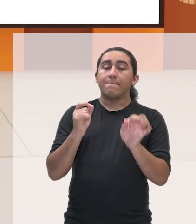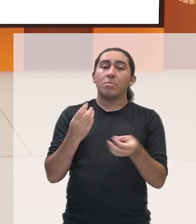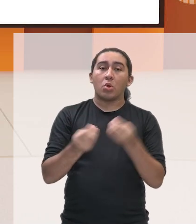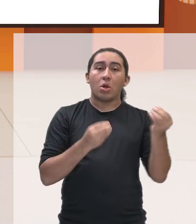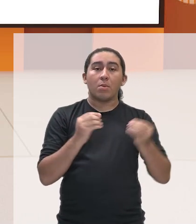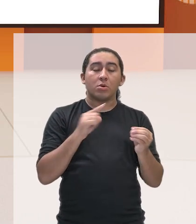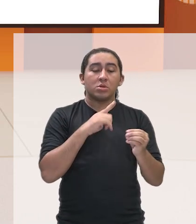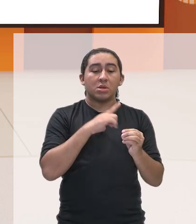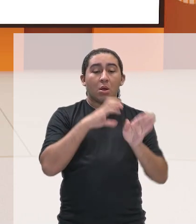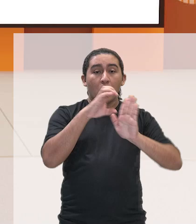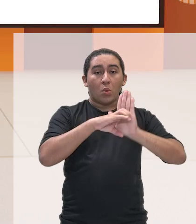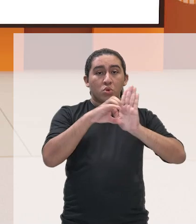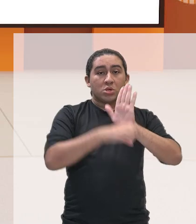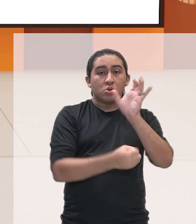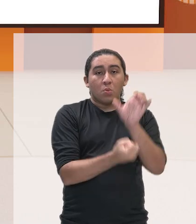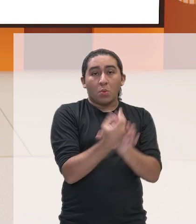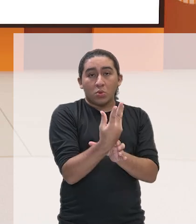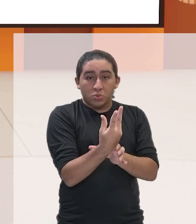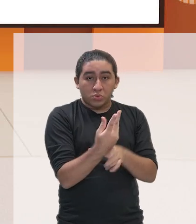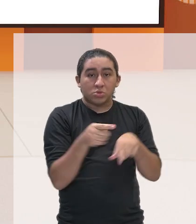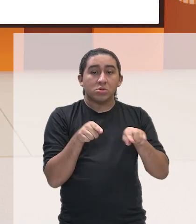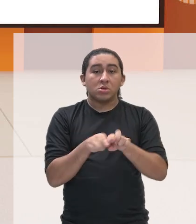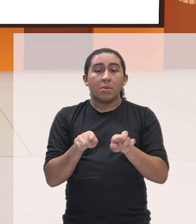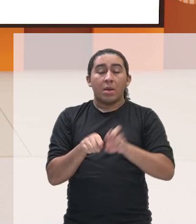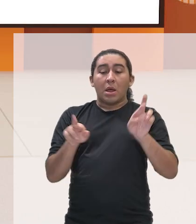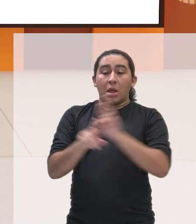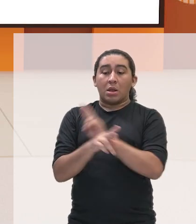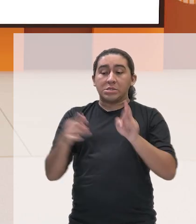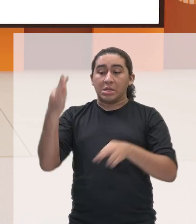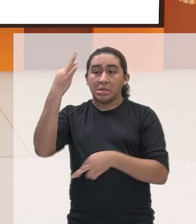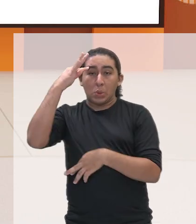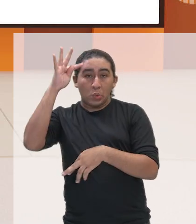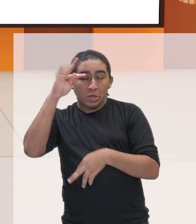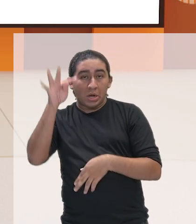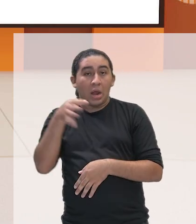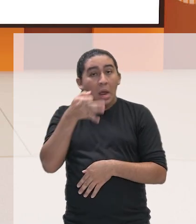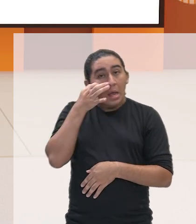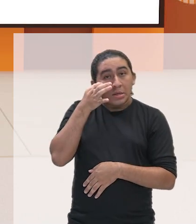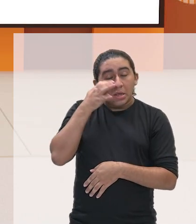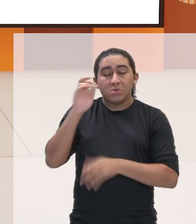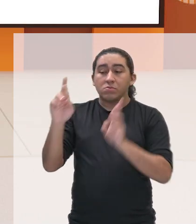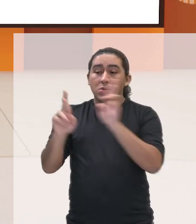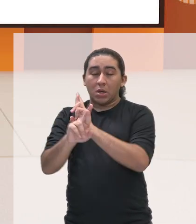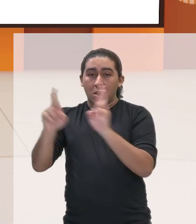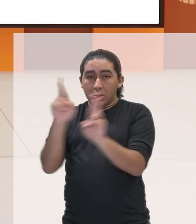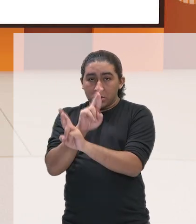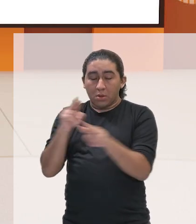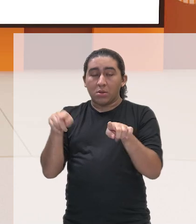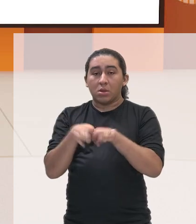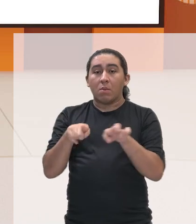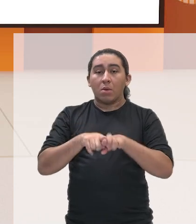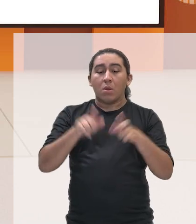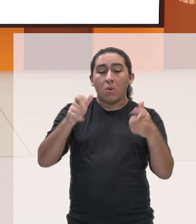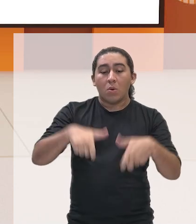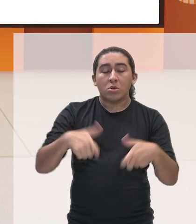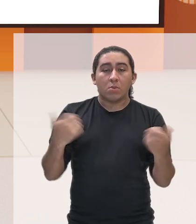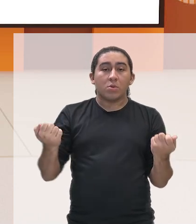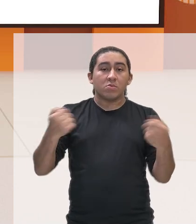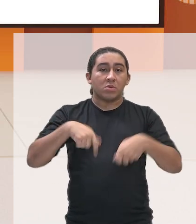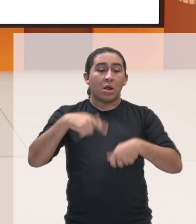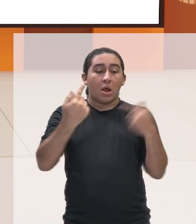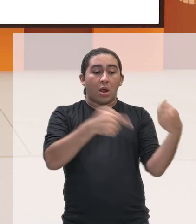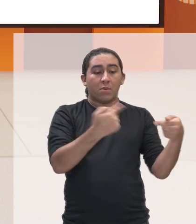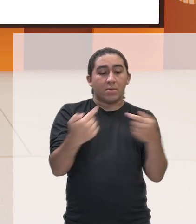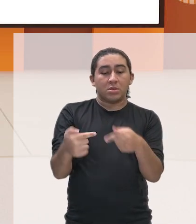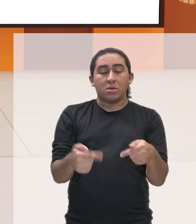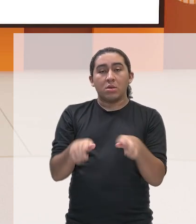de conceitos, a relação entre a teoria e a realidade, o lugar dos valores entre sua